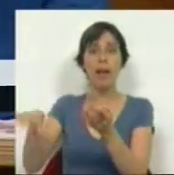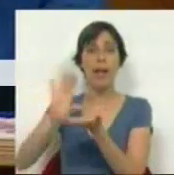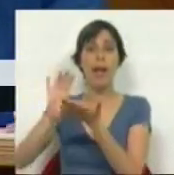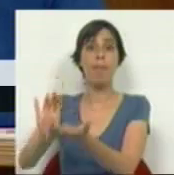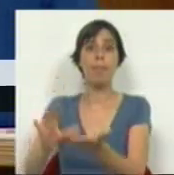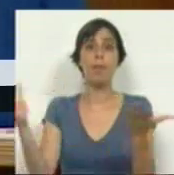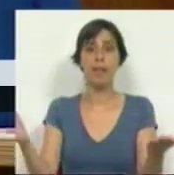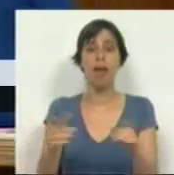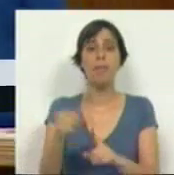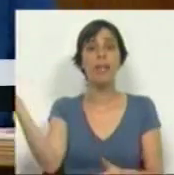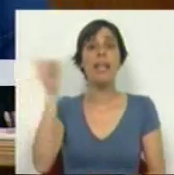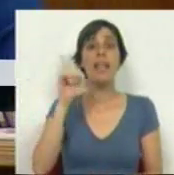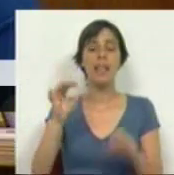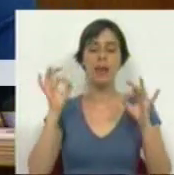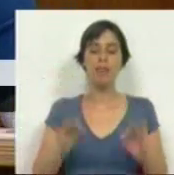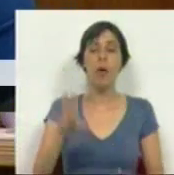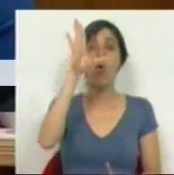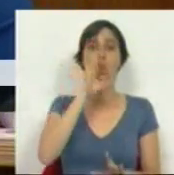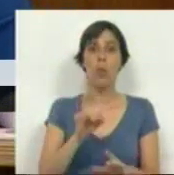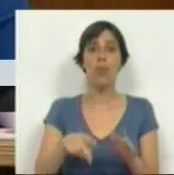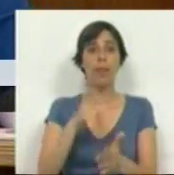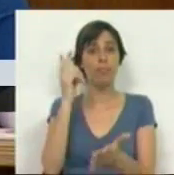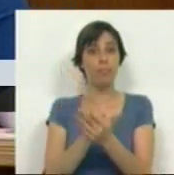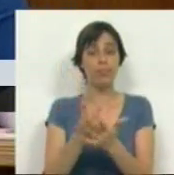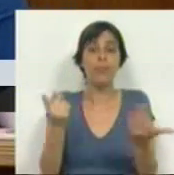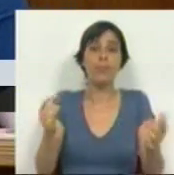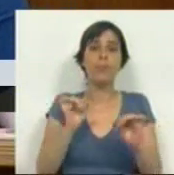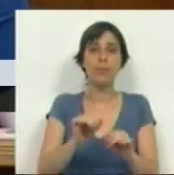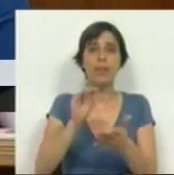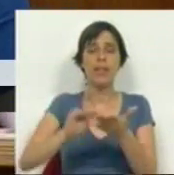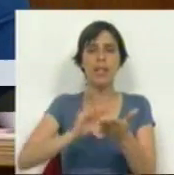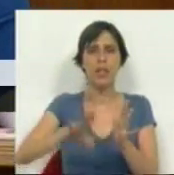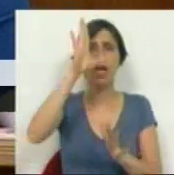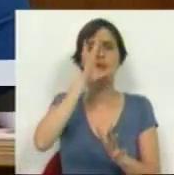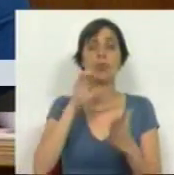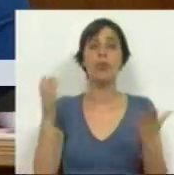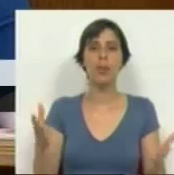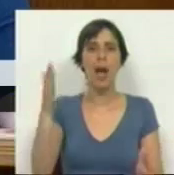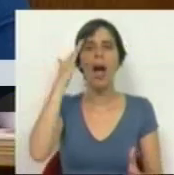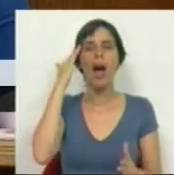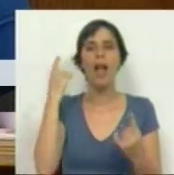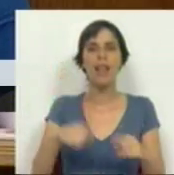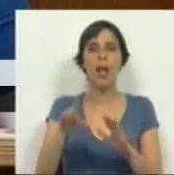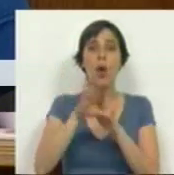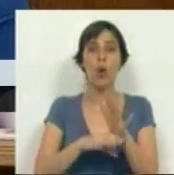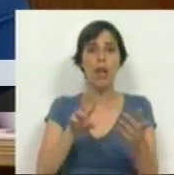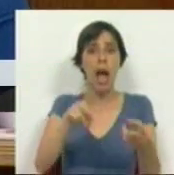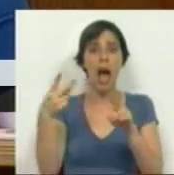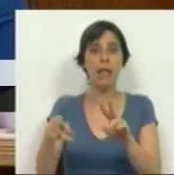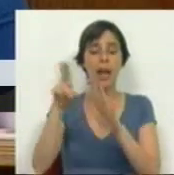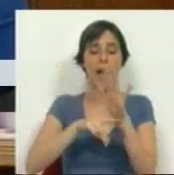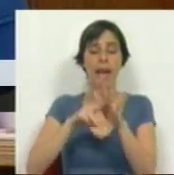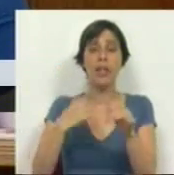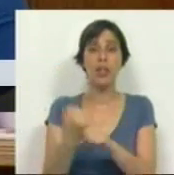capital. Que no dia em que o governo se esfrangalha, um dos seus secretários de Estado acha que tem condições para alterar as